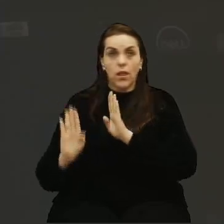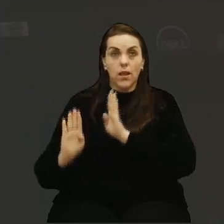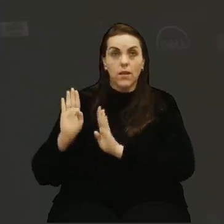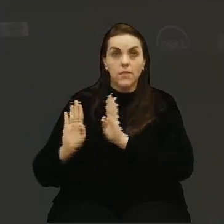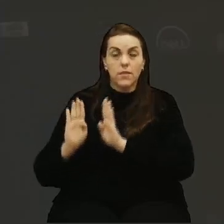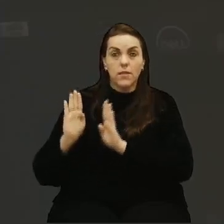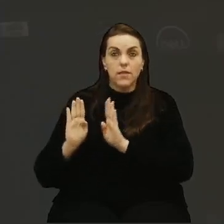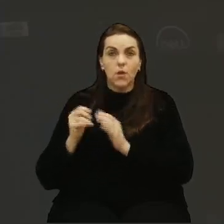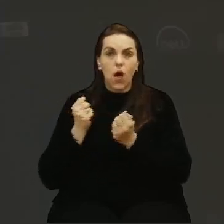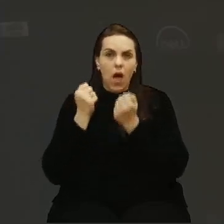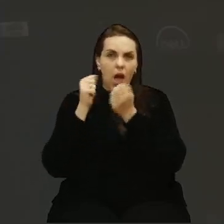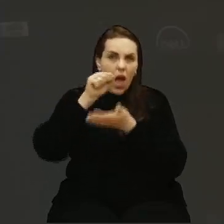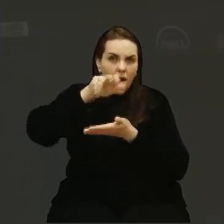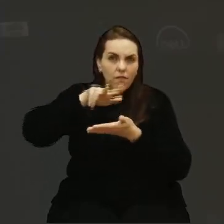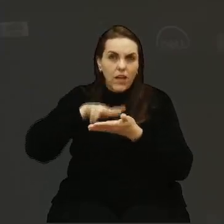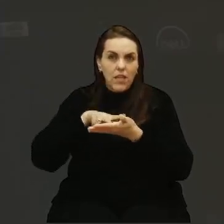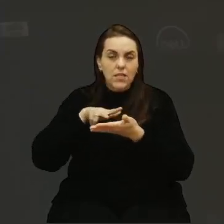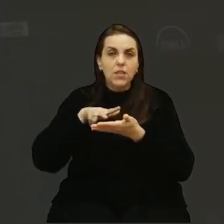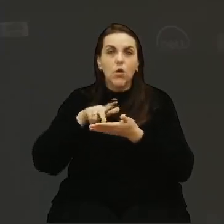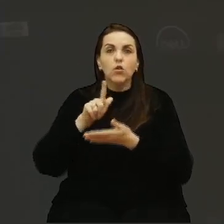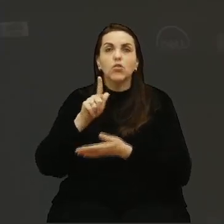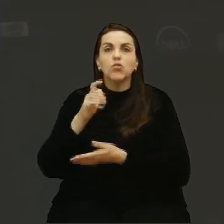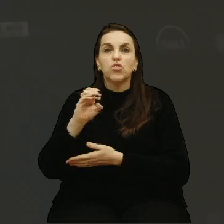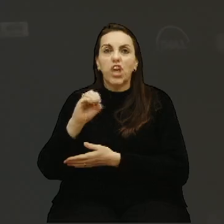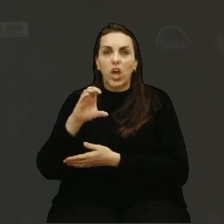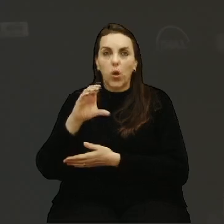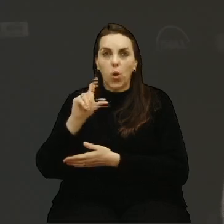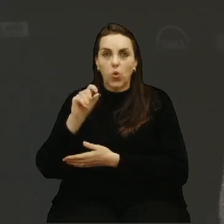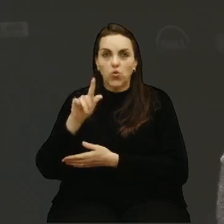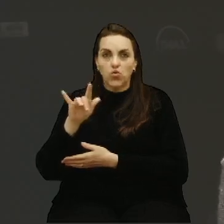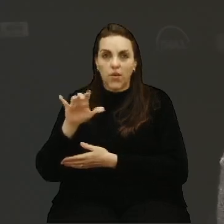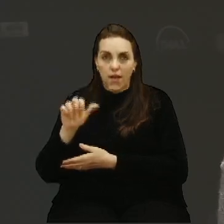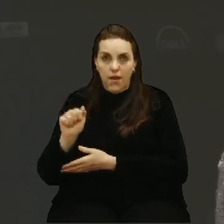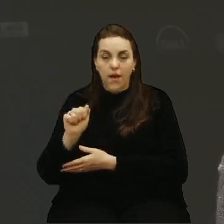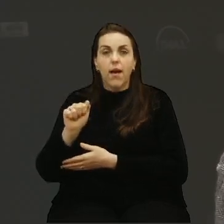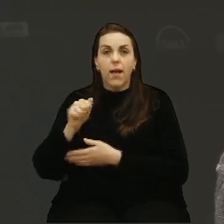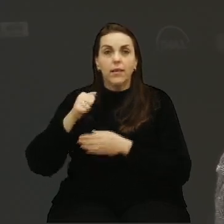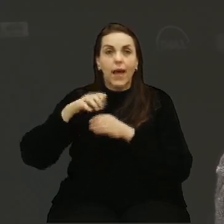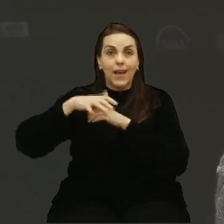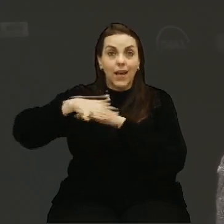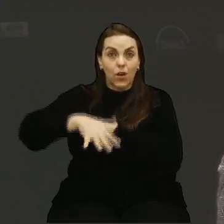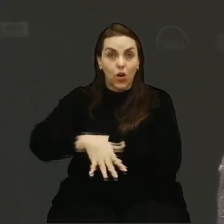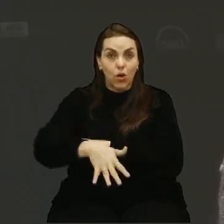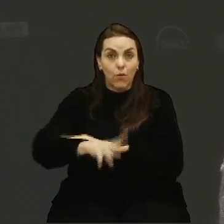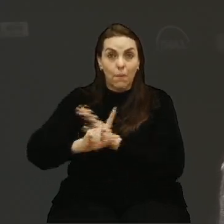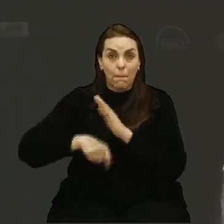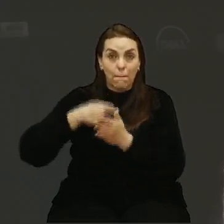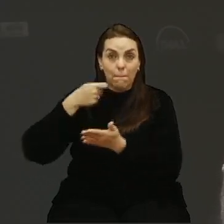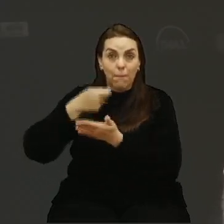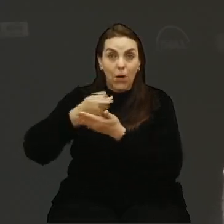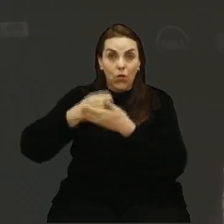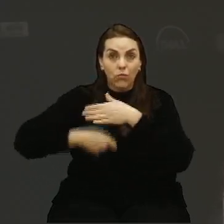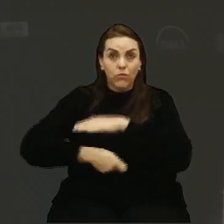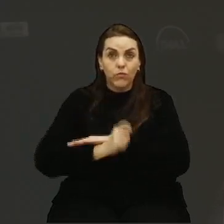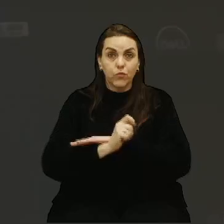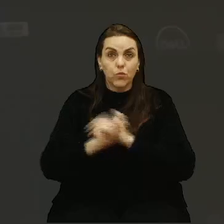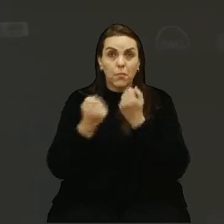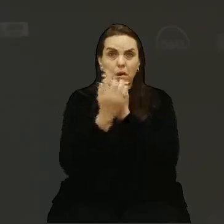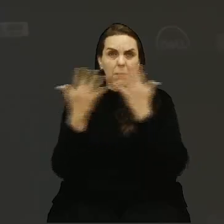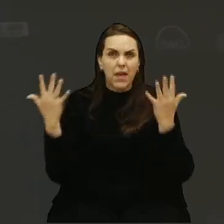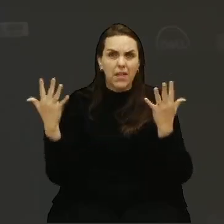avaliação geológica em Galópolis e pagou com o Fundo do Meio Ambiente. E o valor é superior a R$1 milhão.